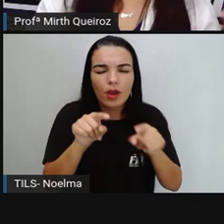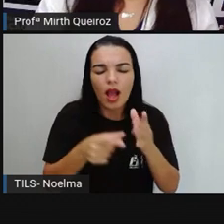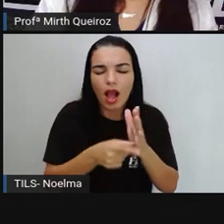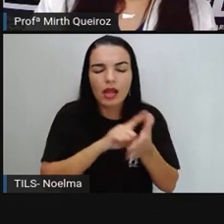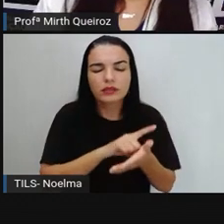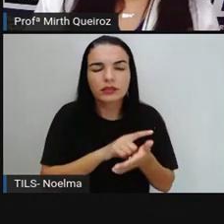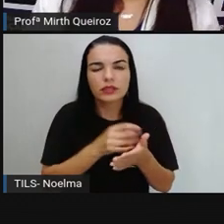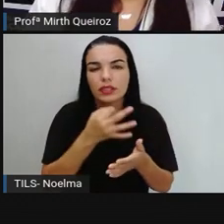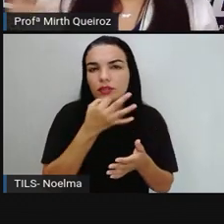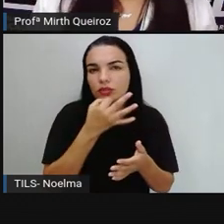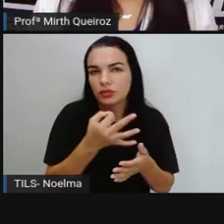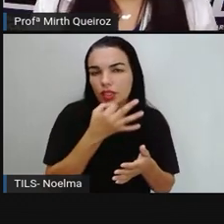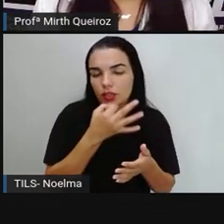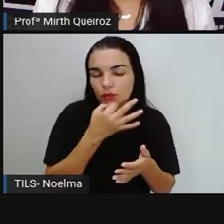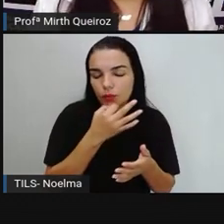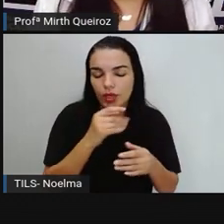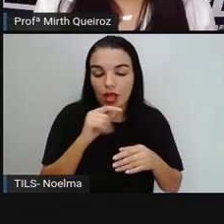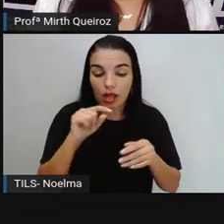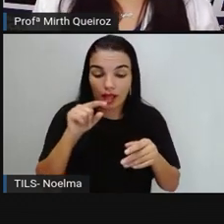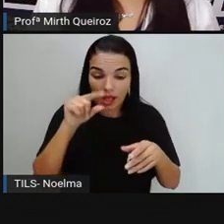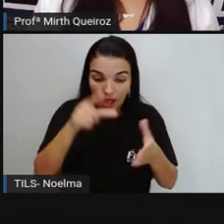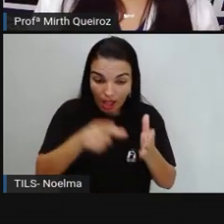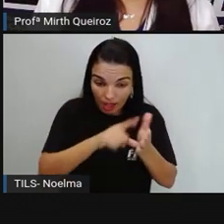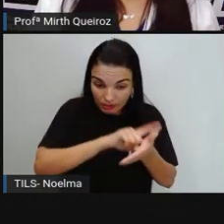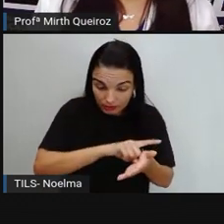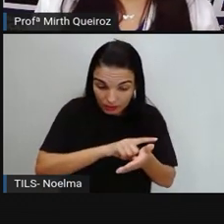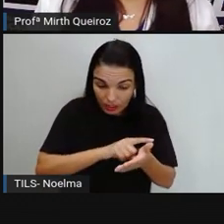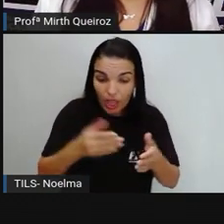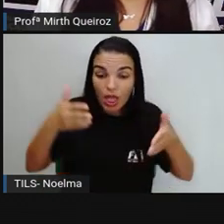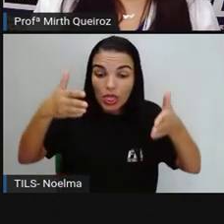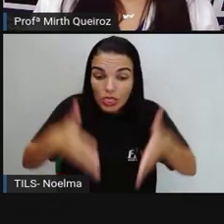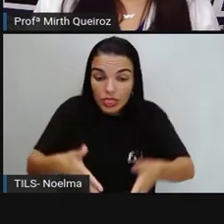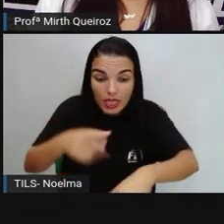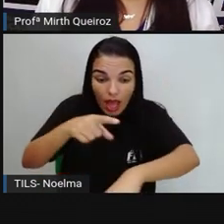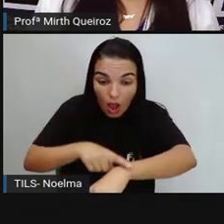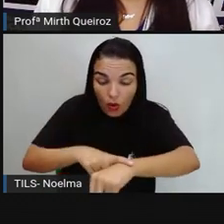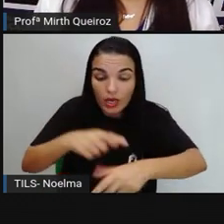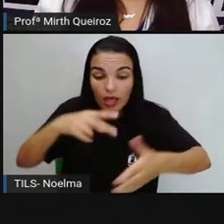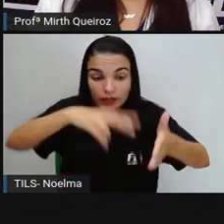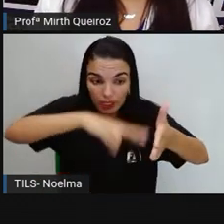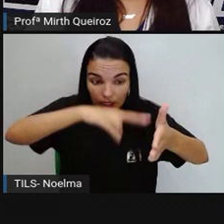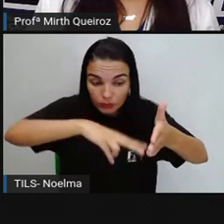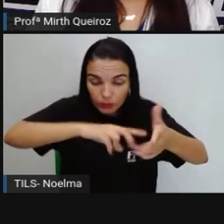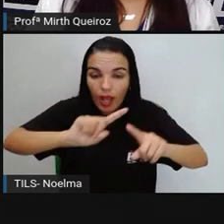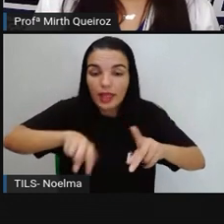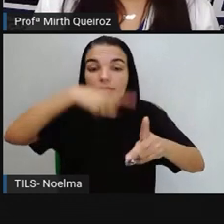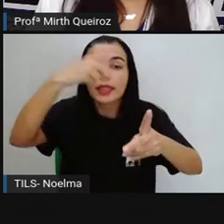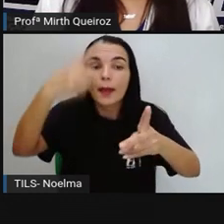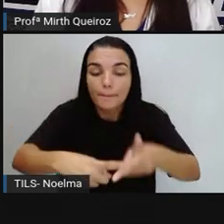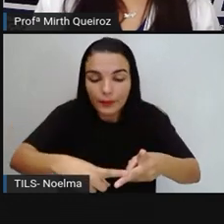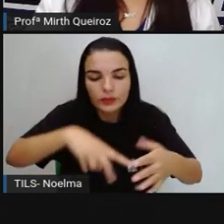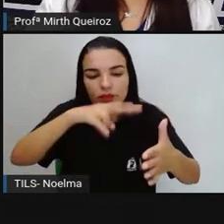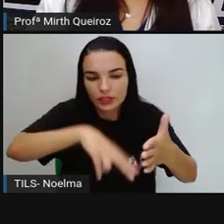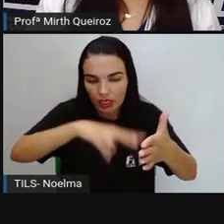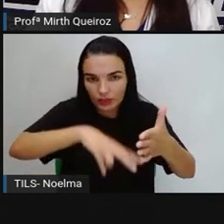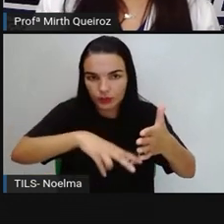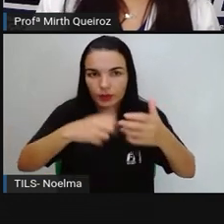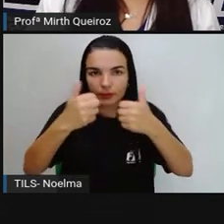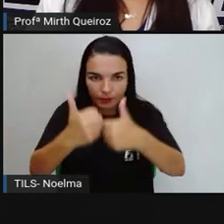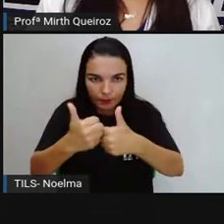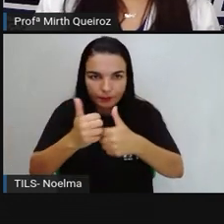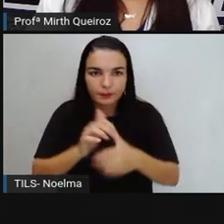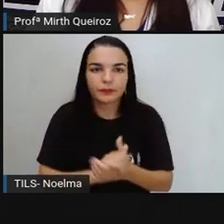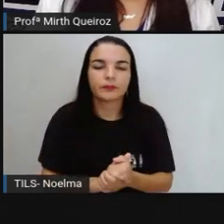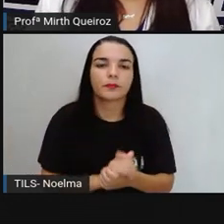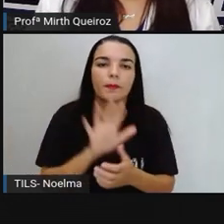fazer antes, durante e depois da leitura? Antes da leitura, é preciso que a gente faça alguns questionamentos para nós